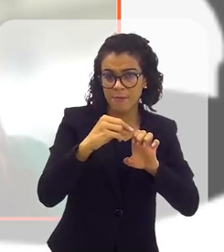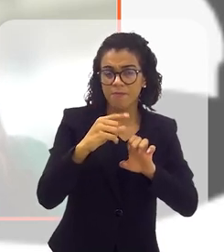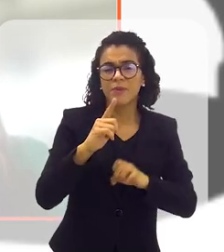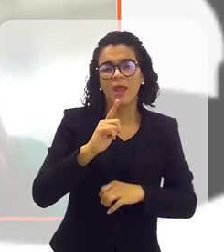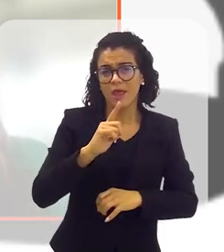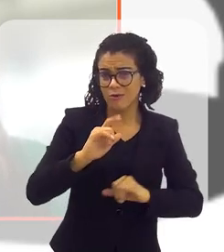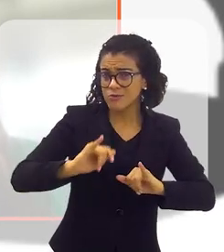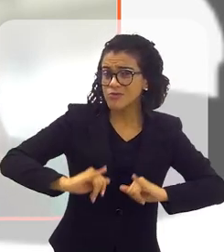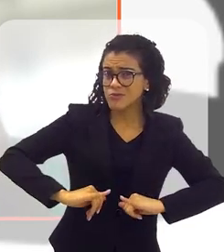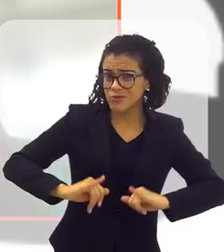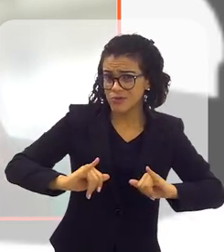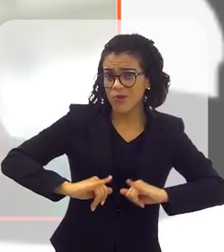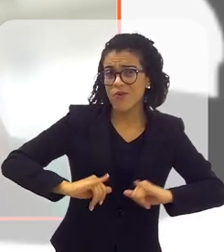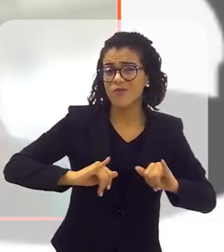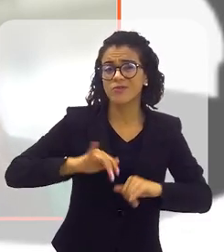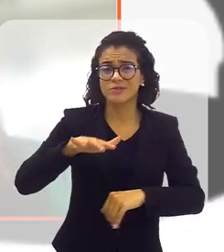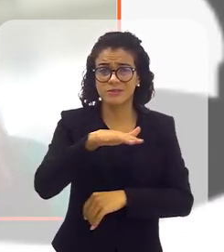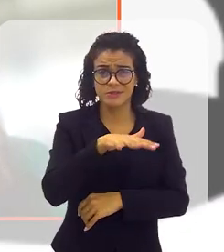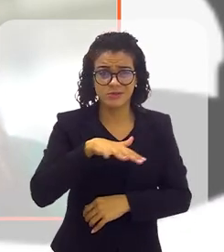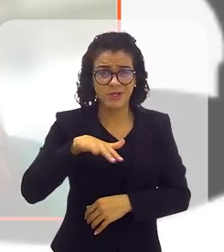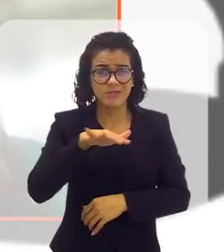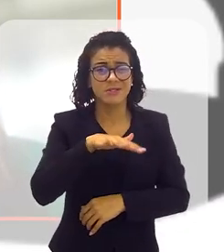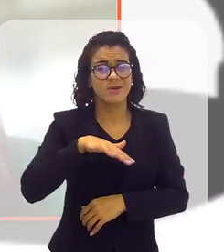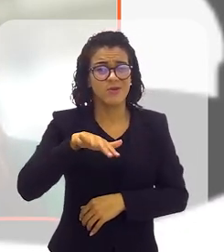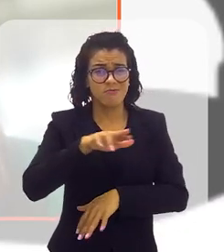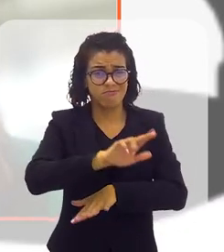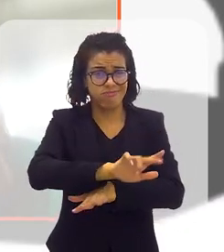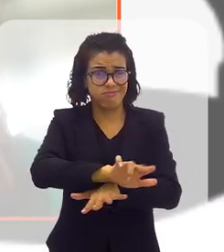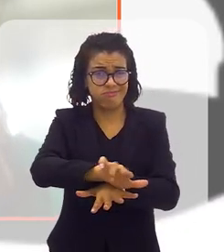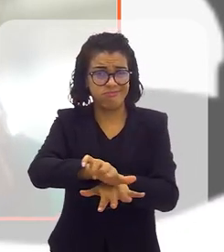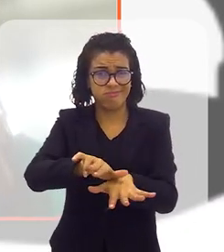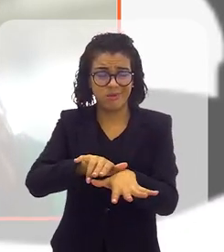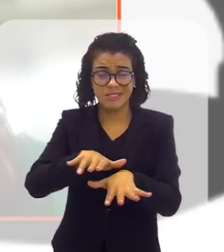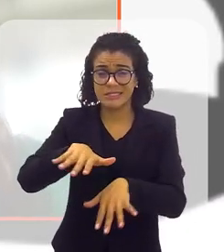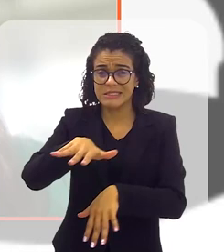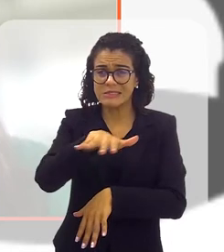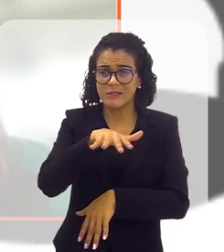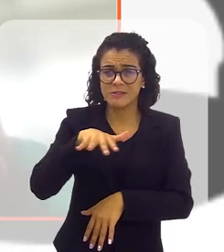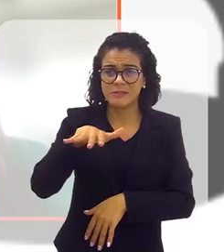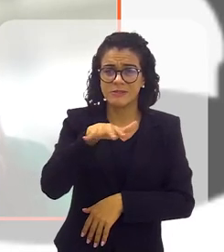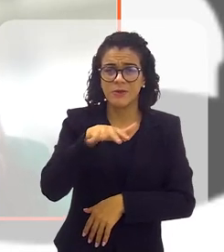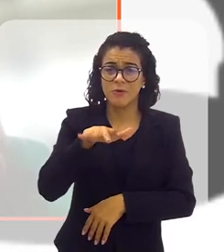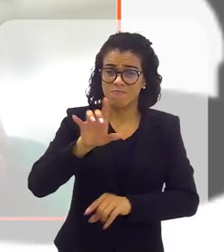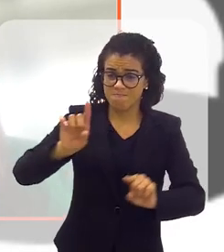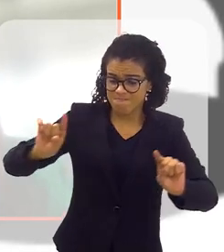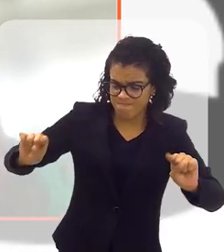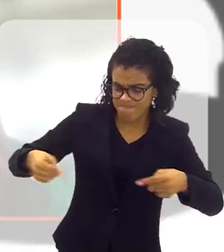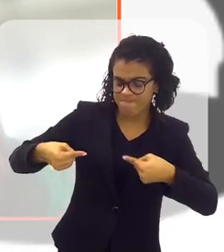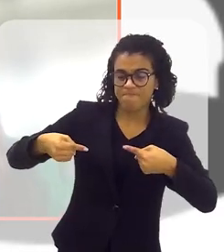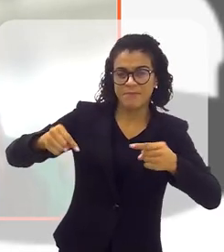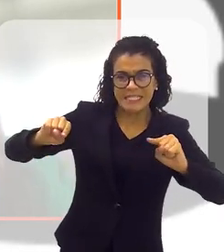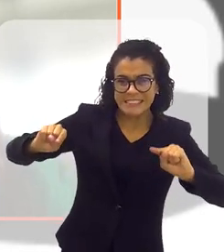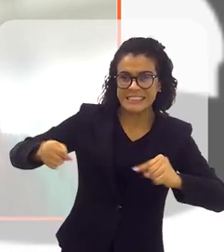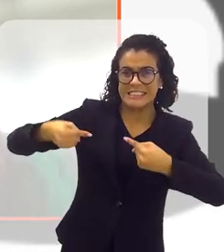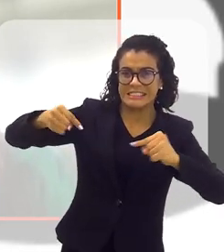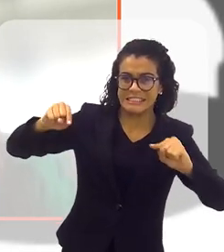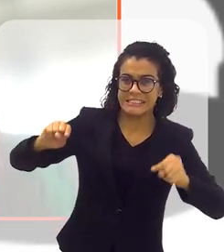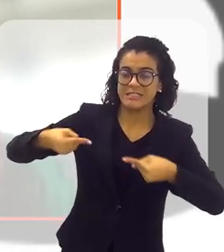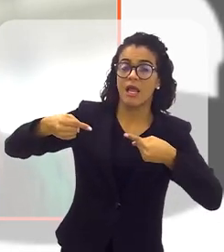empreendedora, eu sofro diversas situações adversas, assim, diversas situações